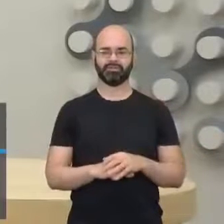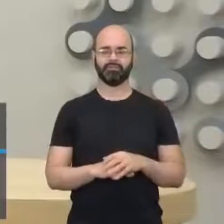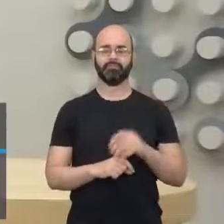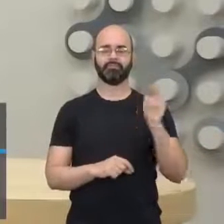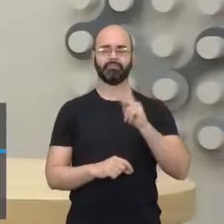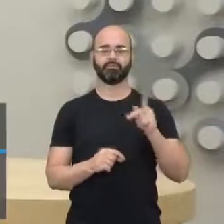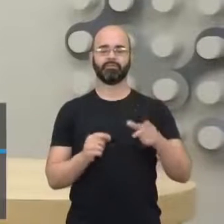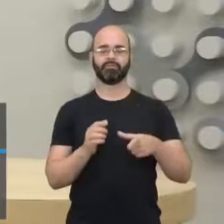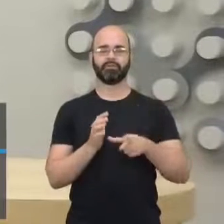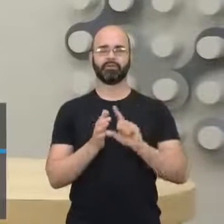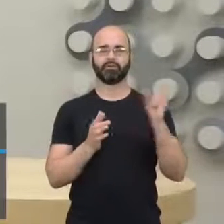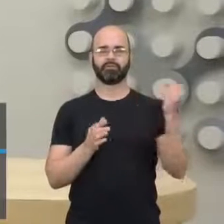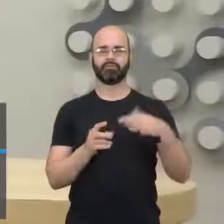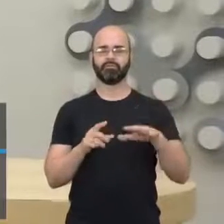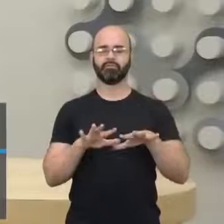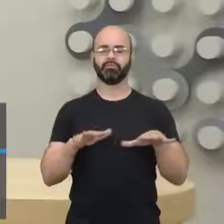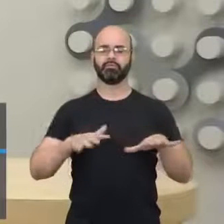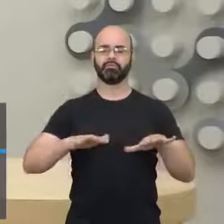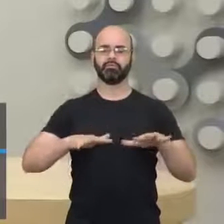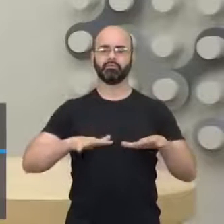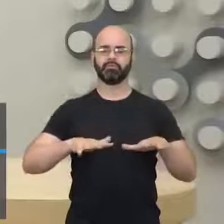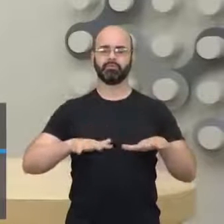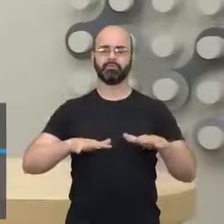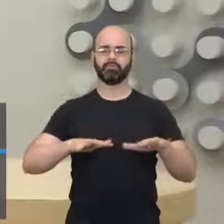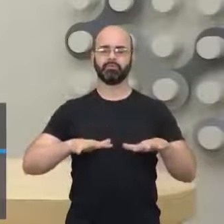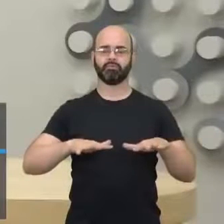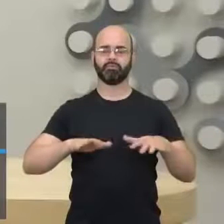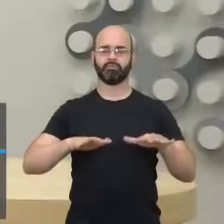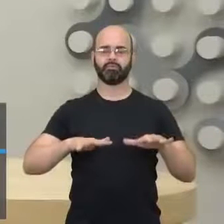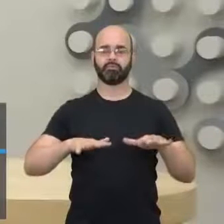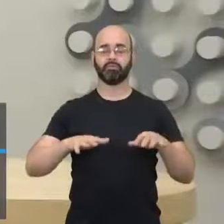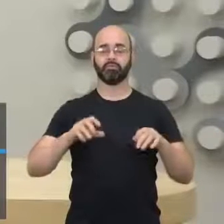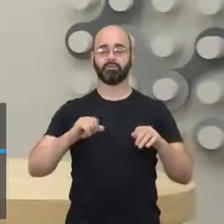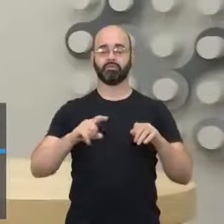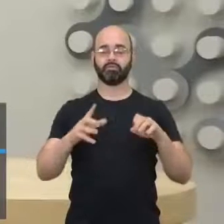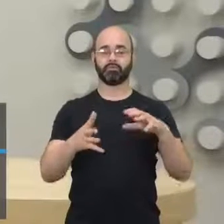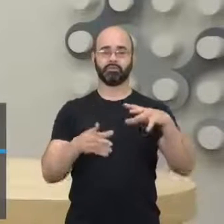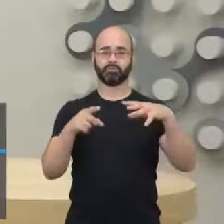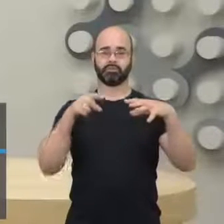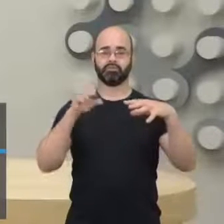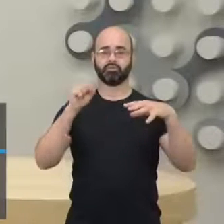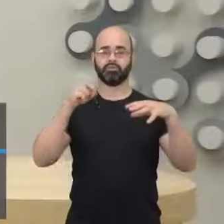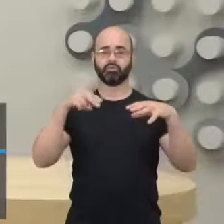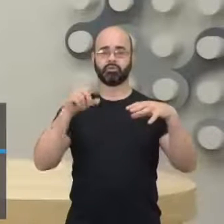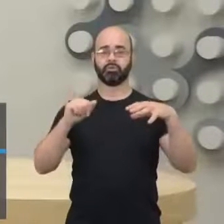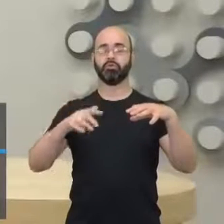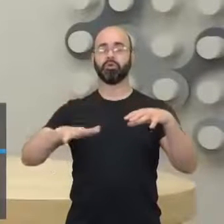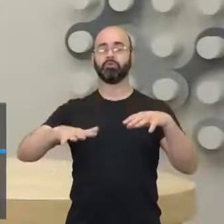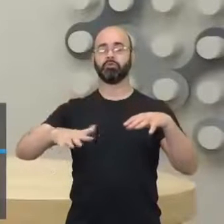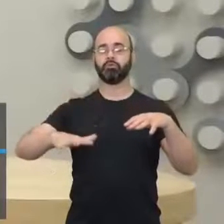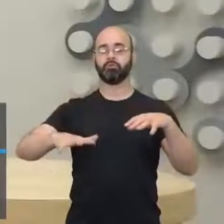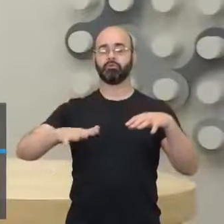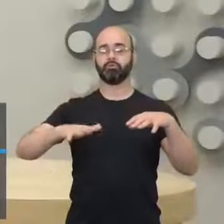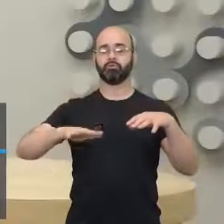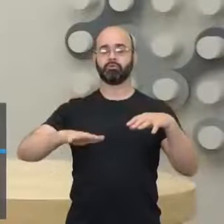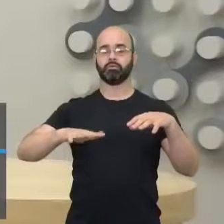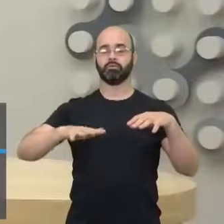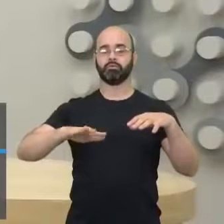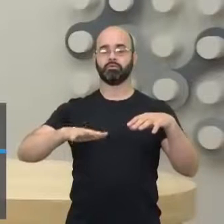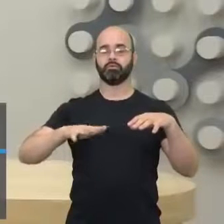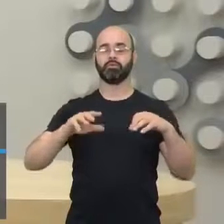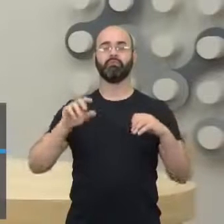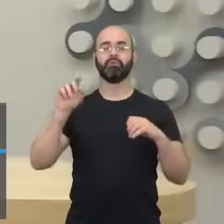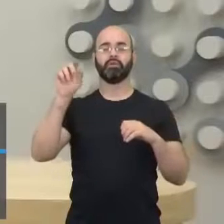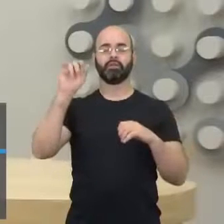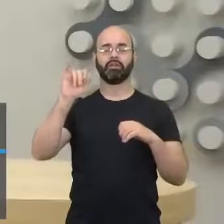de terremotos, de sismos. O que acontece? Você espalha as sondas por todo o planeta, cada vez que tem um terremoto, ele vai formando imagens